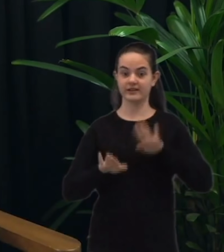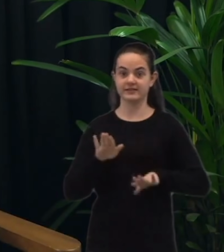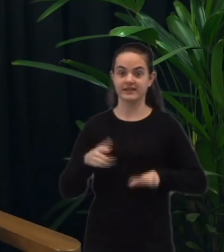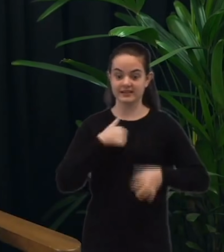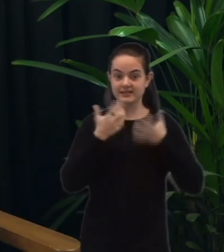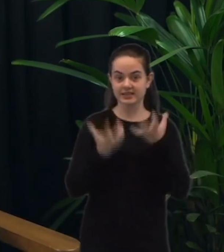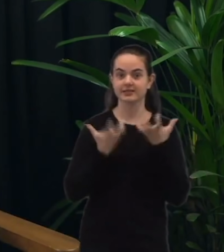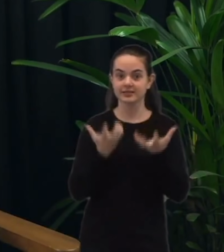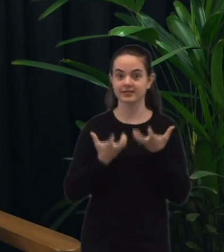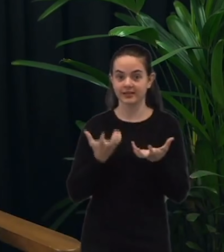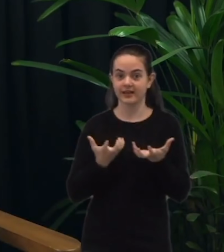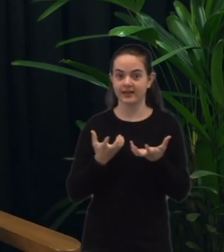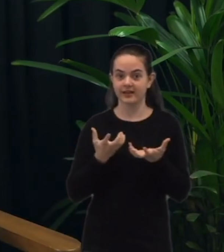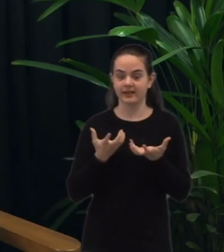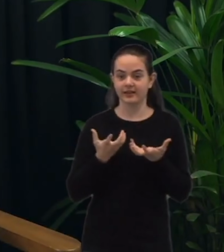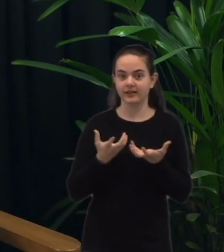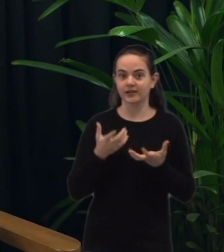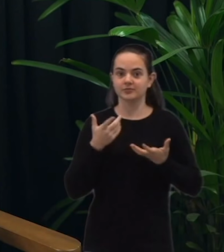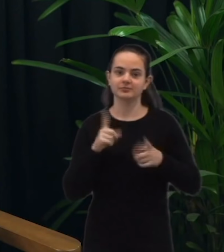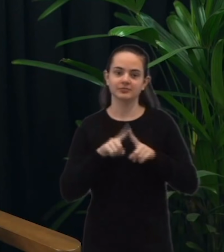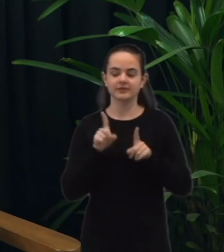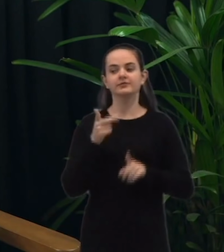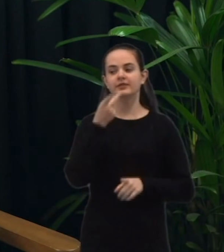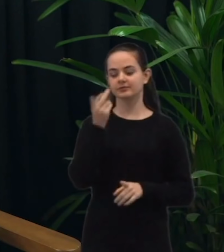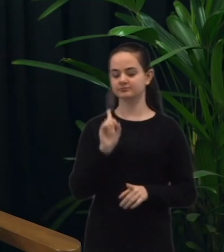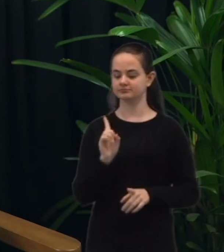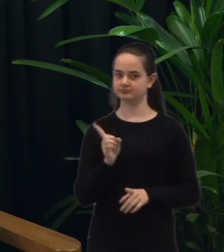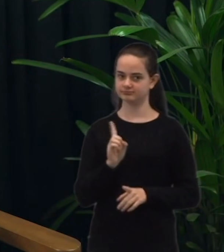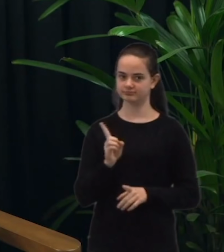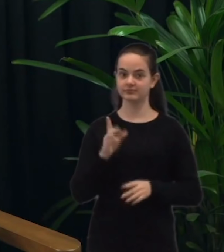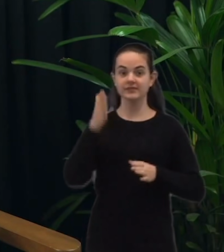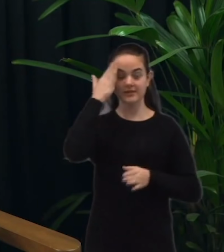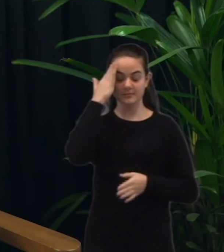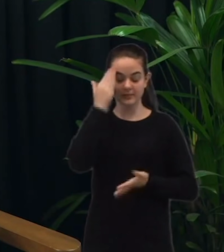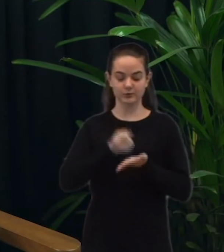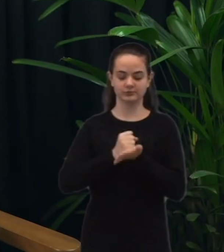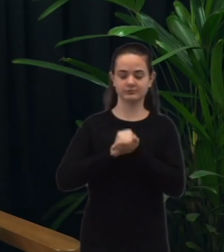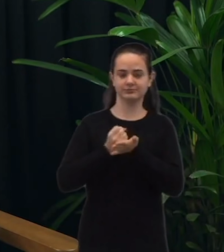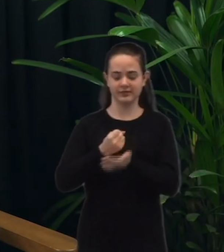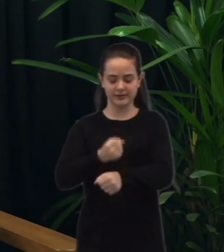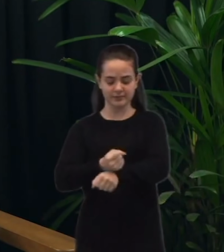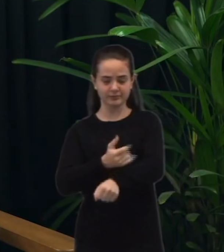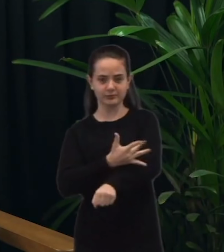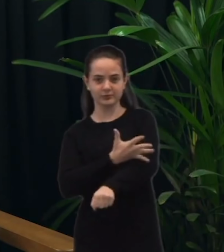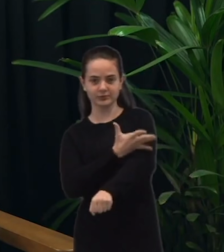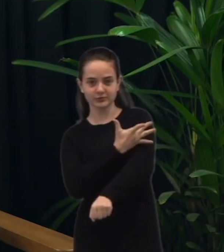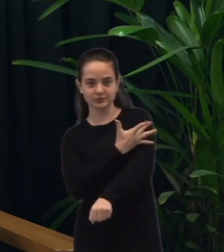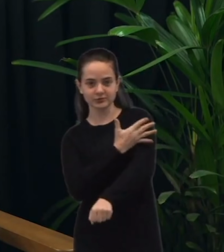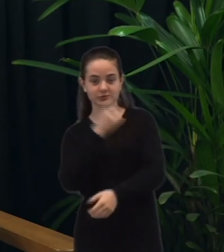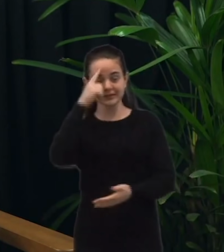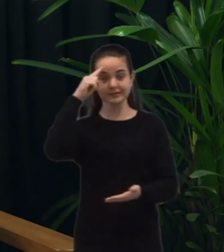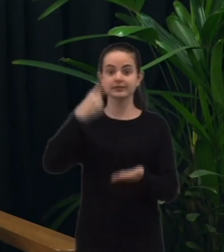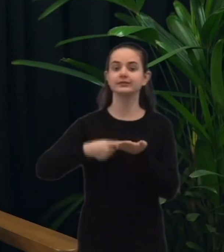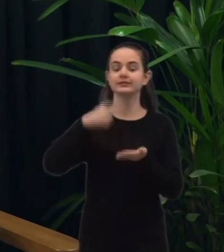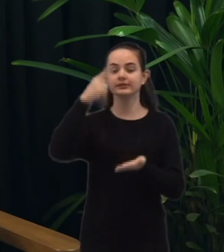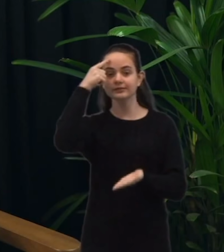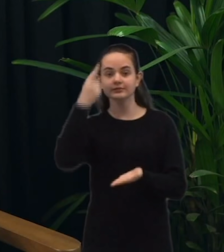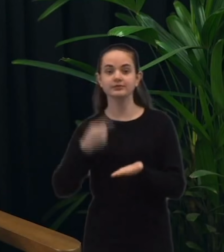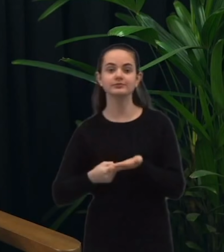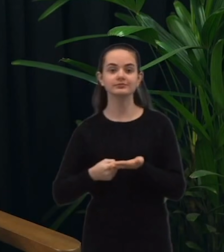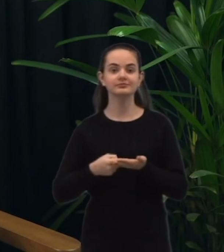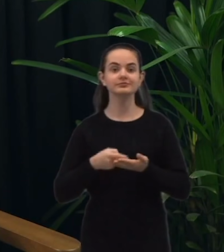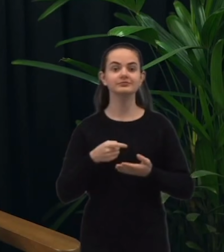quando os seus impulsos não querem, saber controlar suas emoções, suas atitudes. E esse